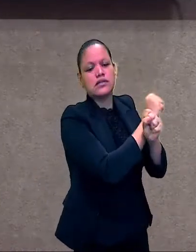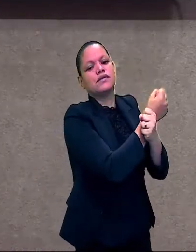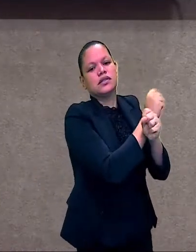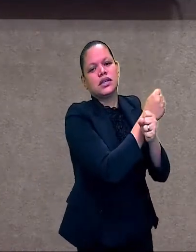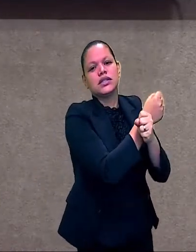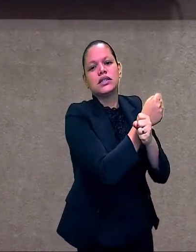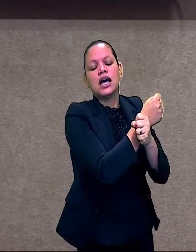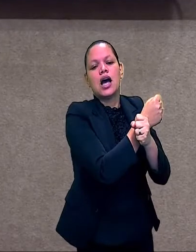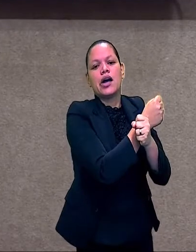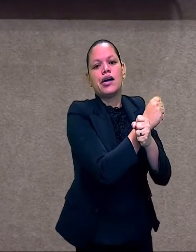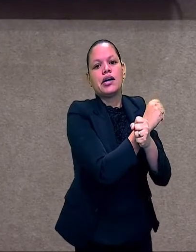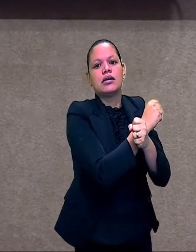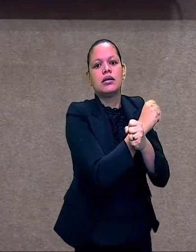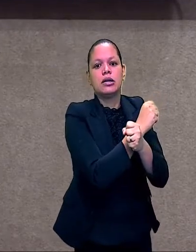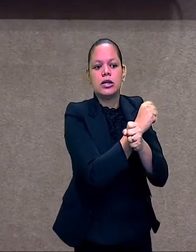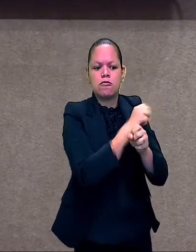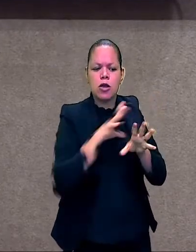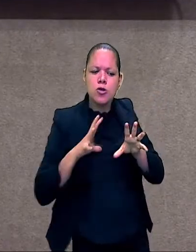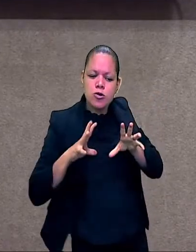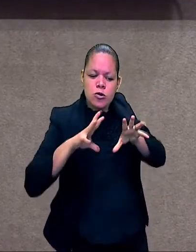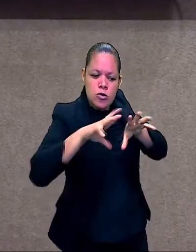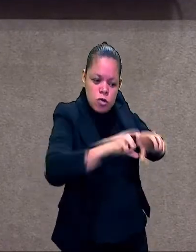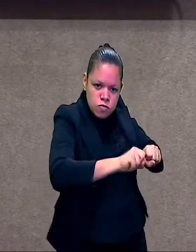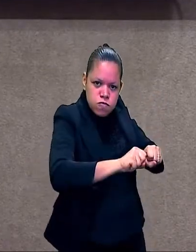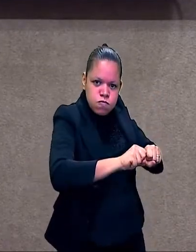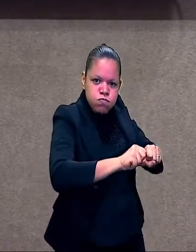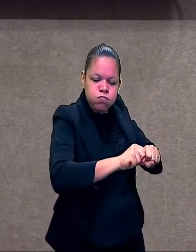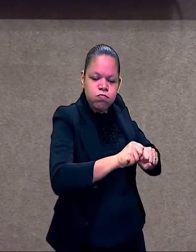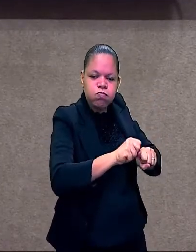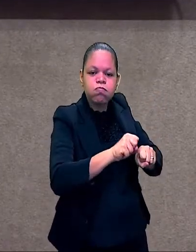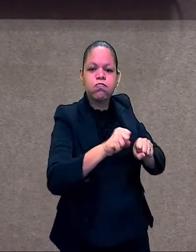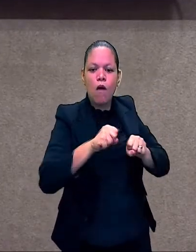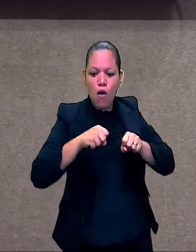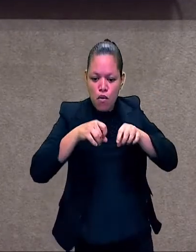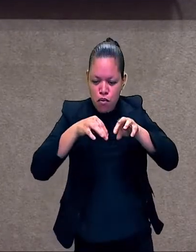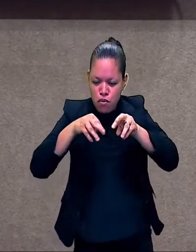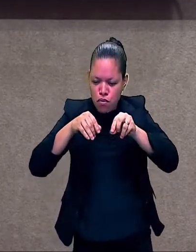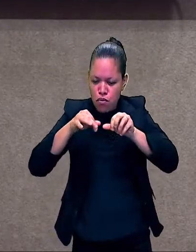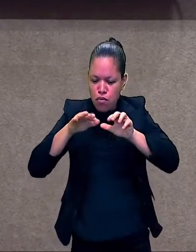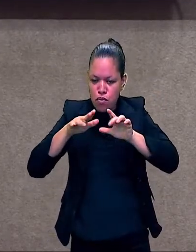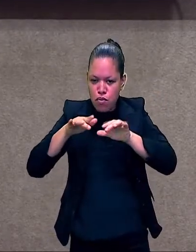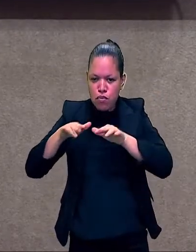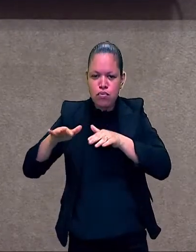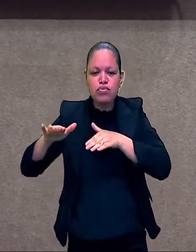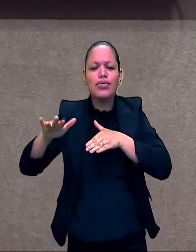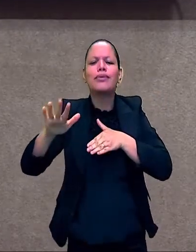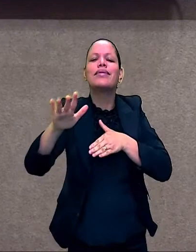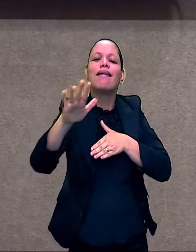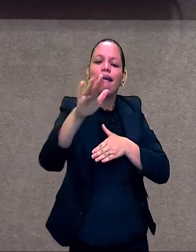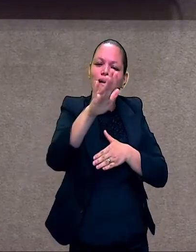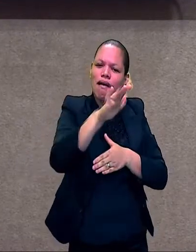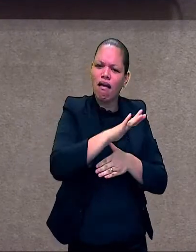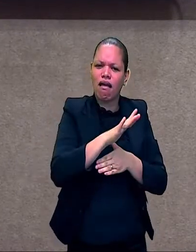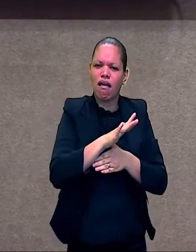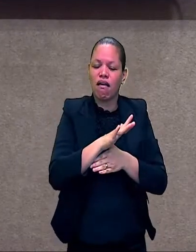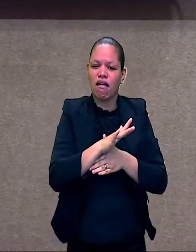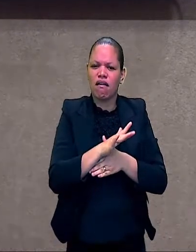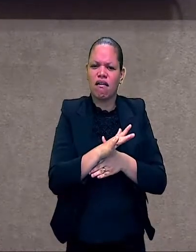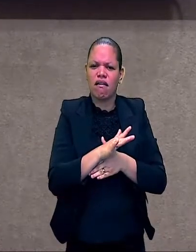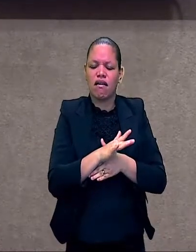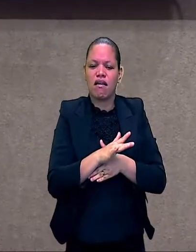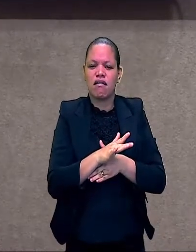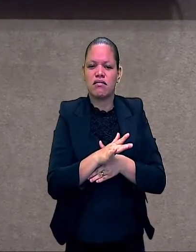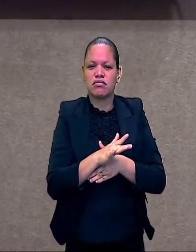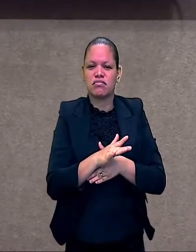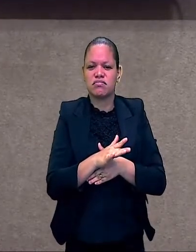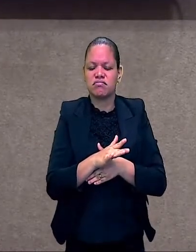sua bandeira. E não se importaram com quem estava ali, com o sentimento de territorialidade,